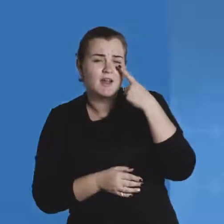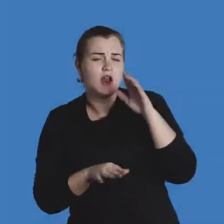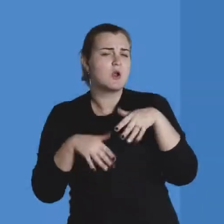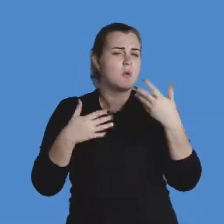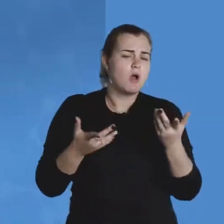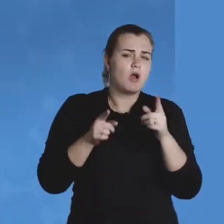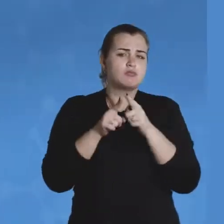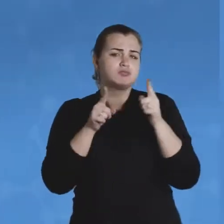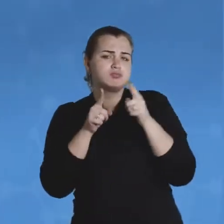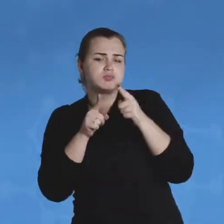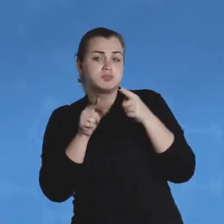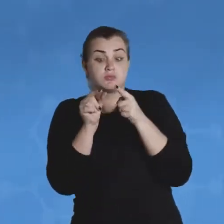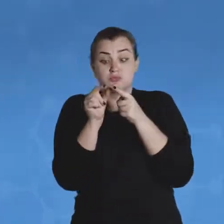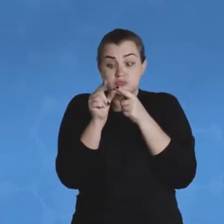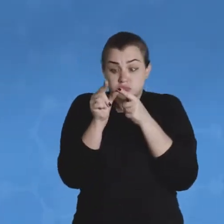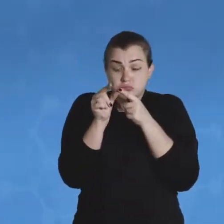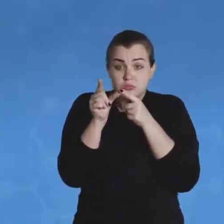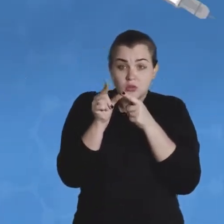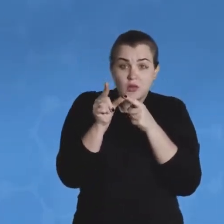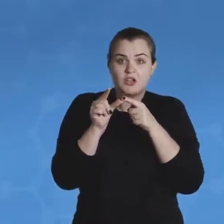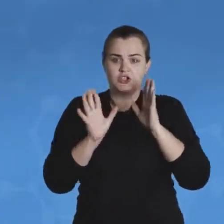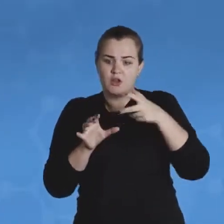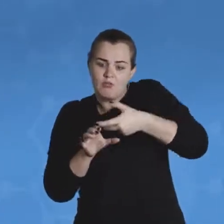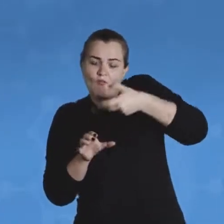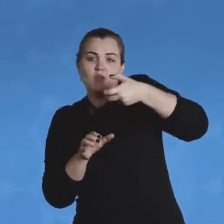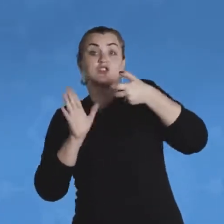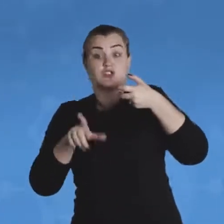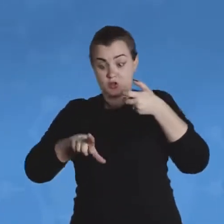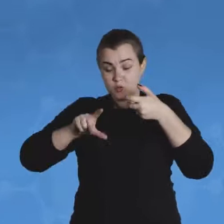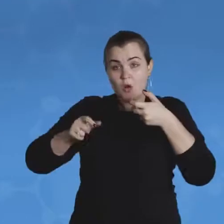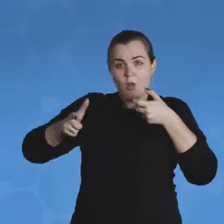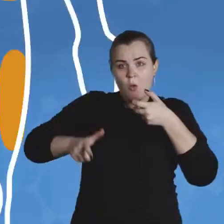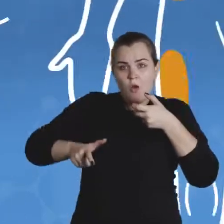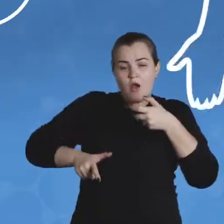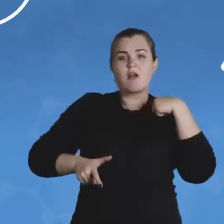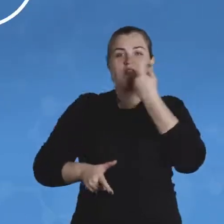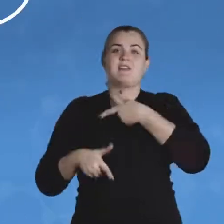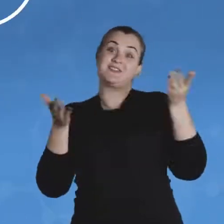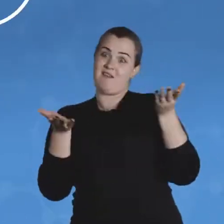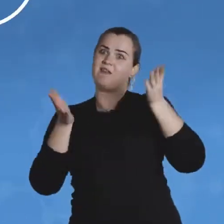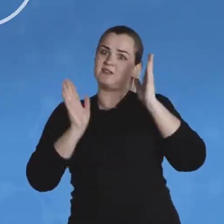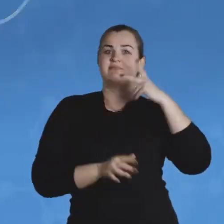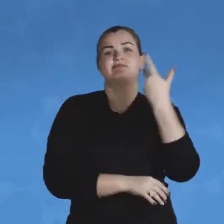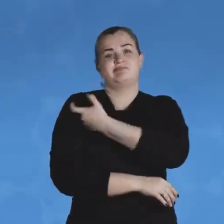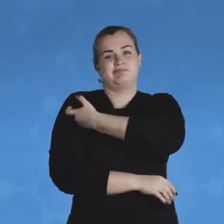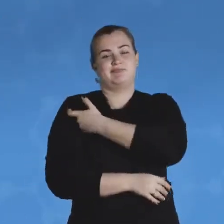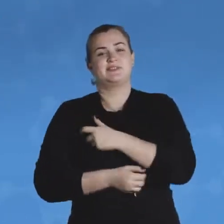está utilizando, ter aspirado a insulina e escolher o local para a aplicação, vamos finalmente